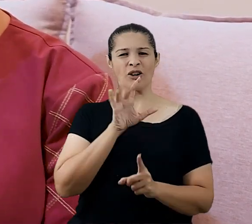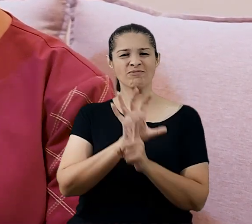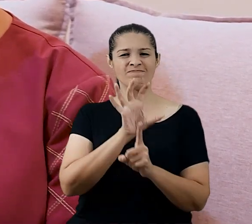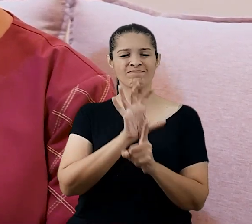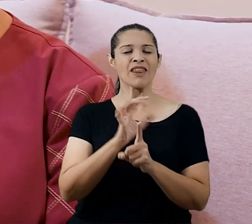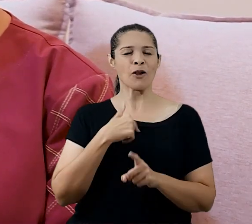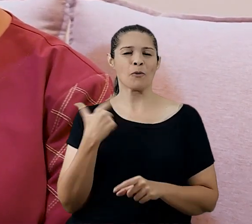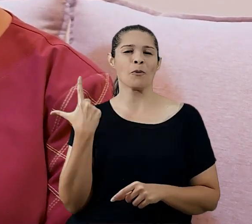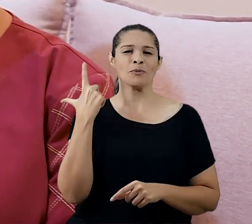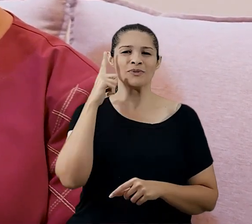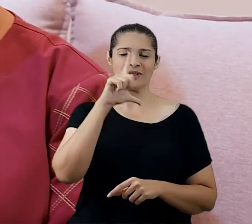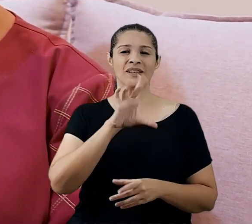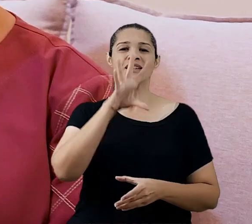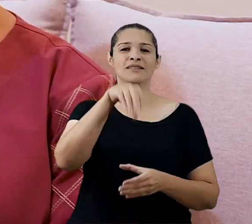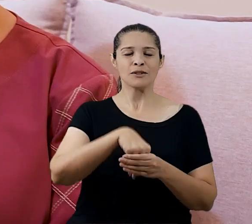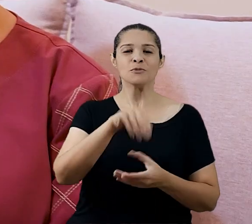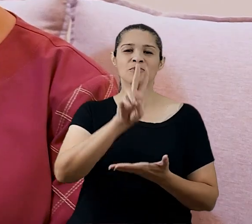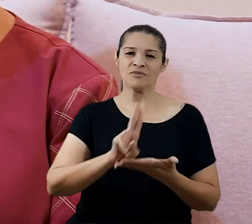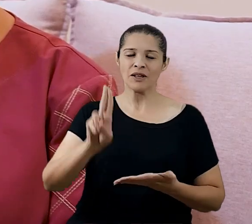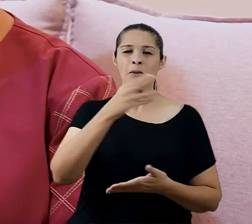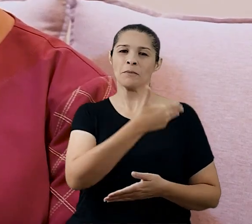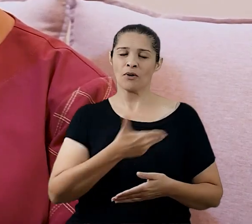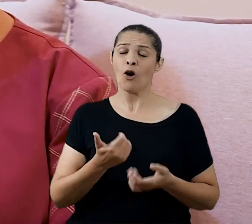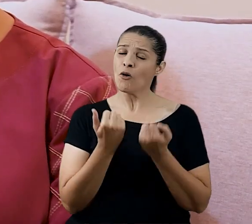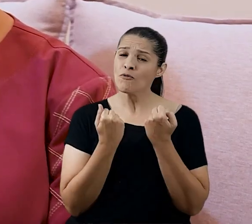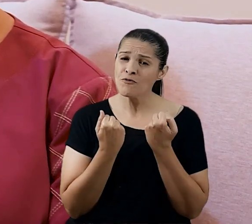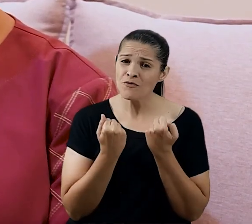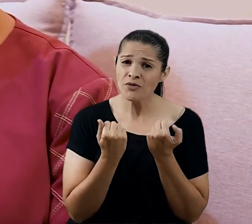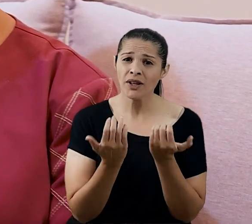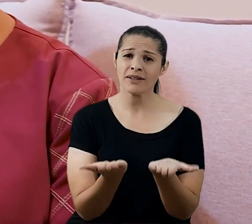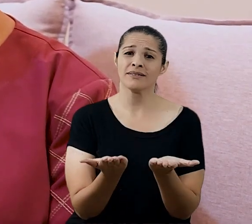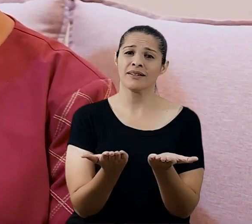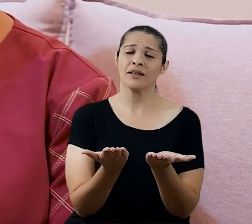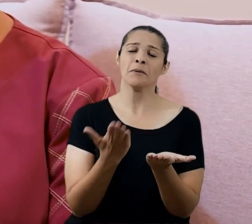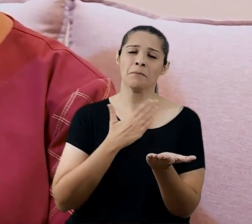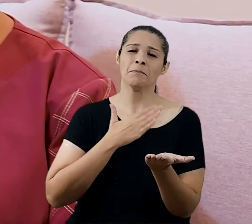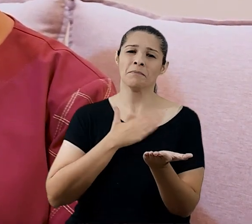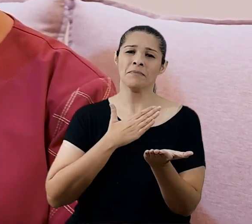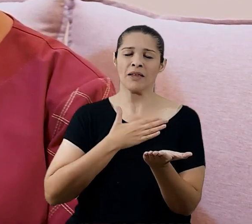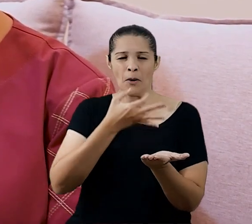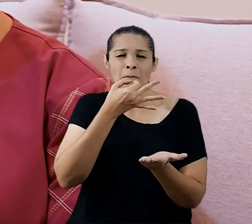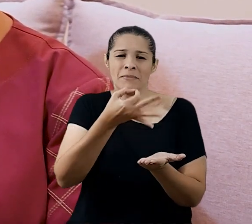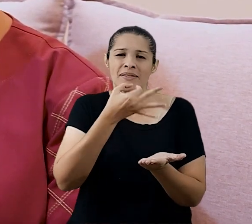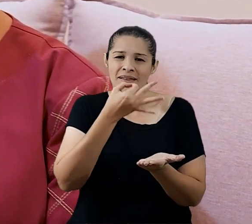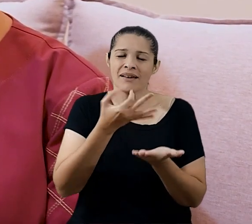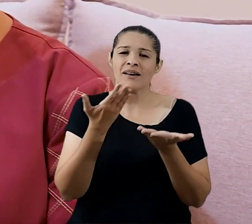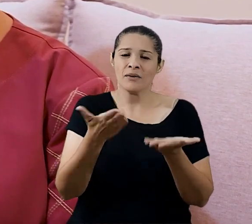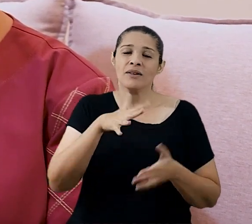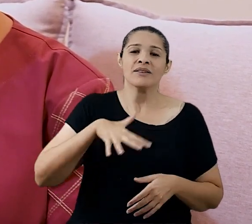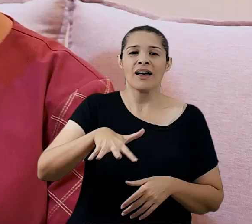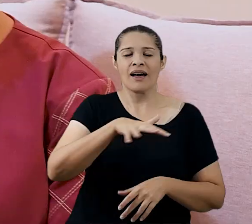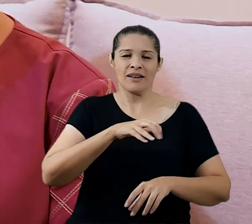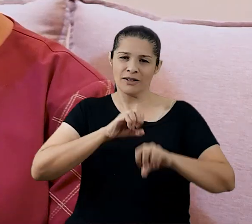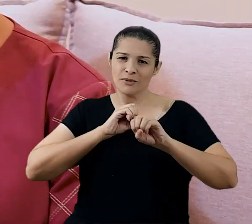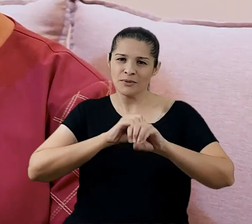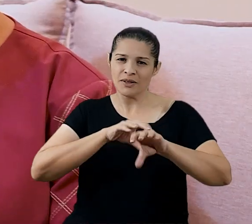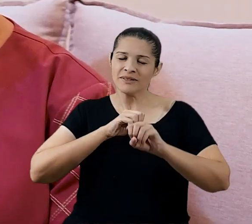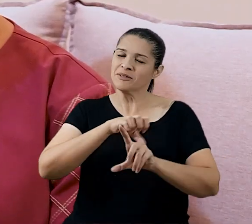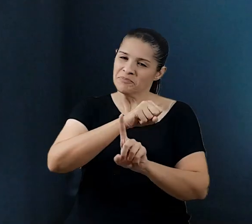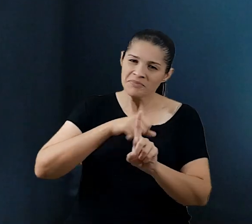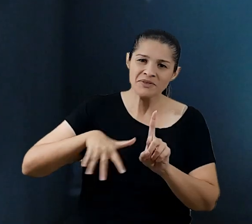pública que deve oferecer exatamente isso, sob o meu ponto de vista, para a educação e para a